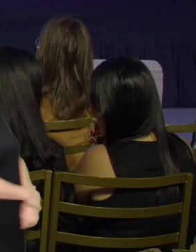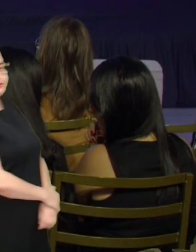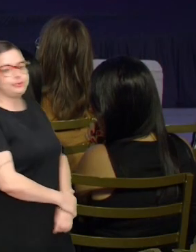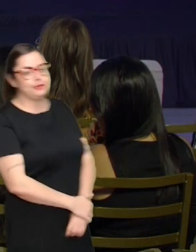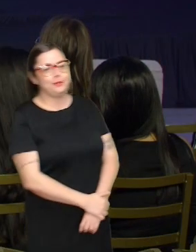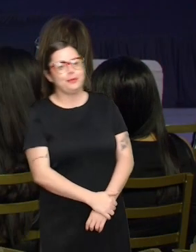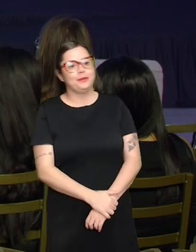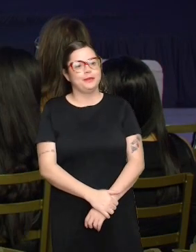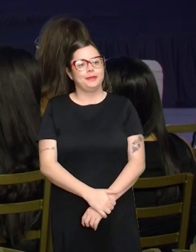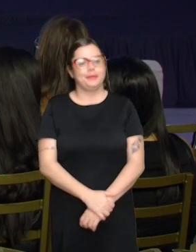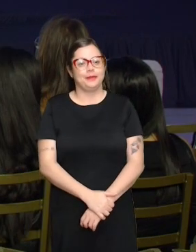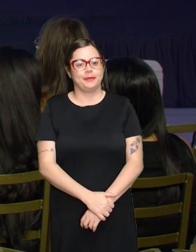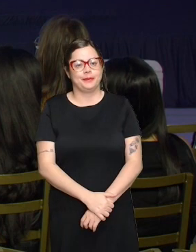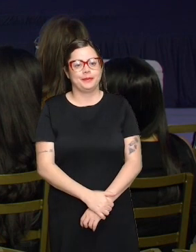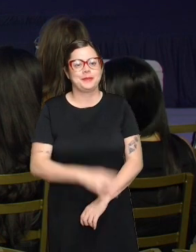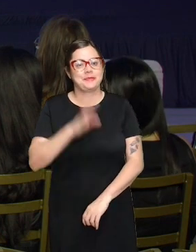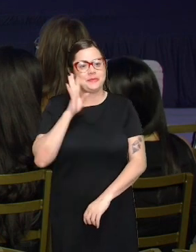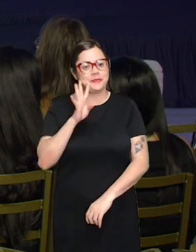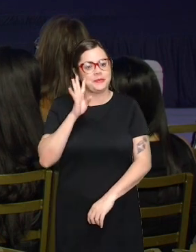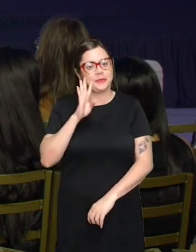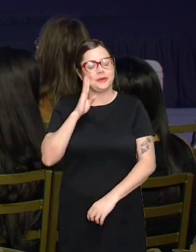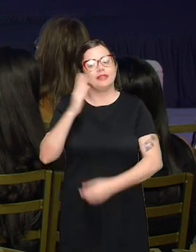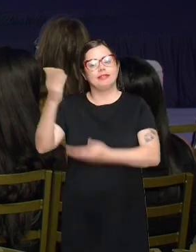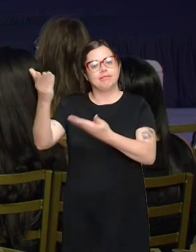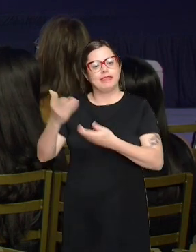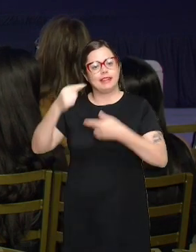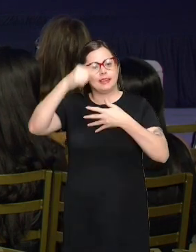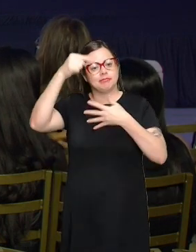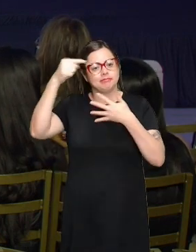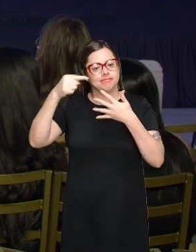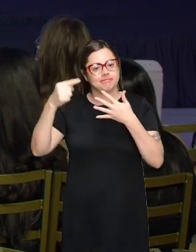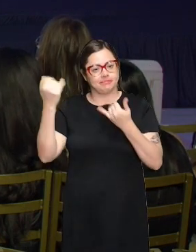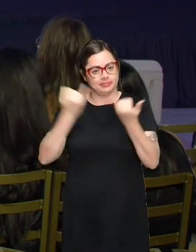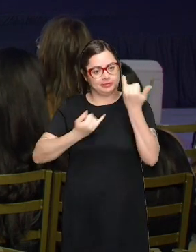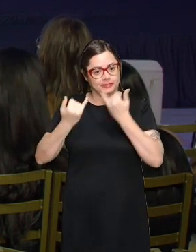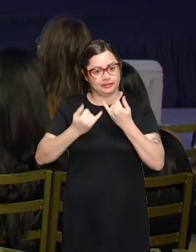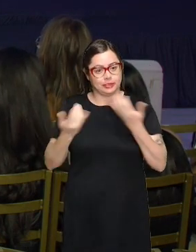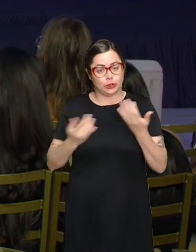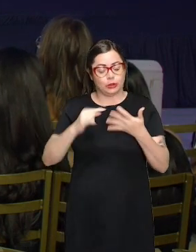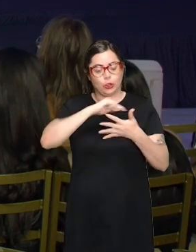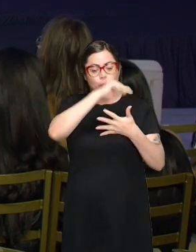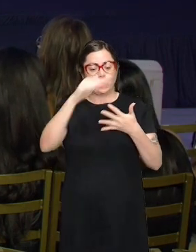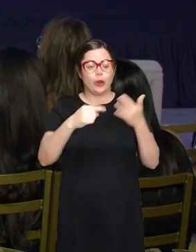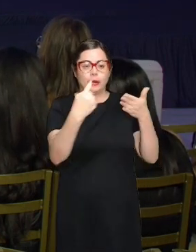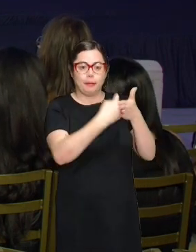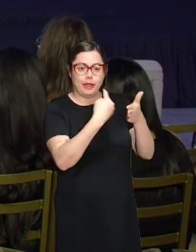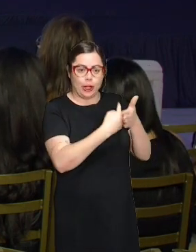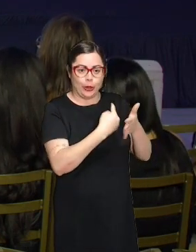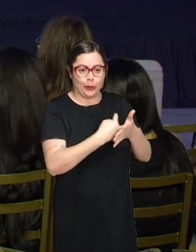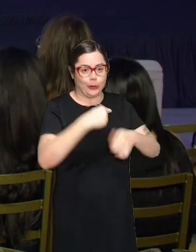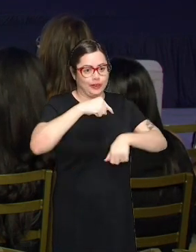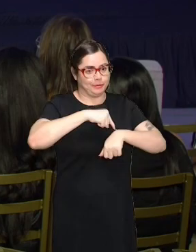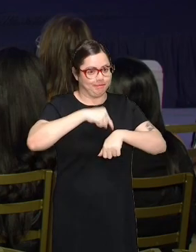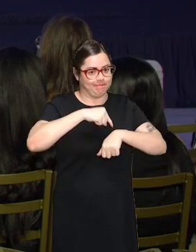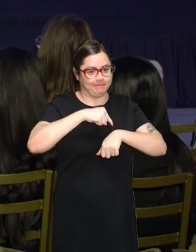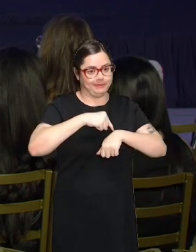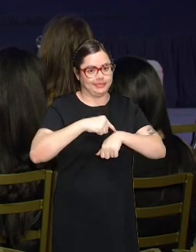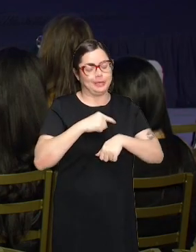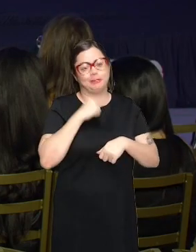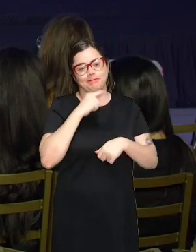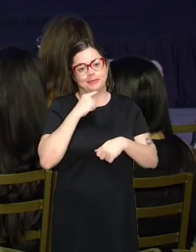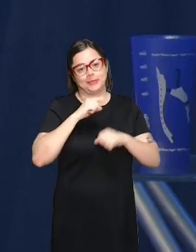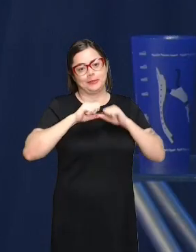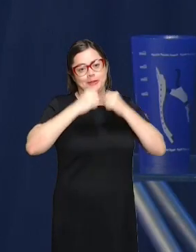agora, porque vieram perguntas, né, do público. Não vou conseguir falar todas por conta do tempo, mas uma delas